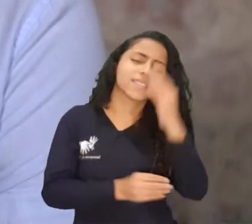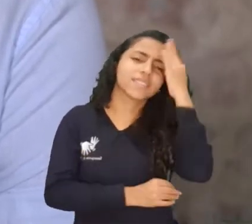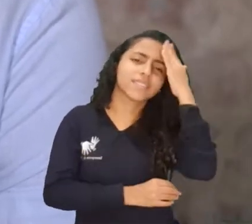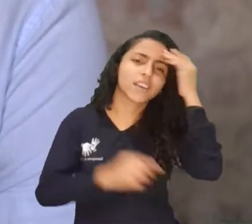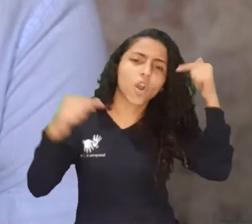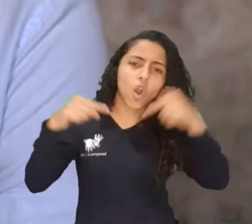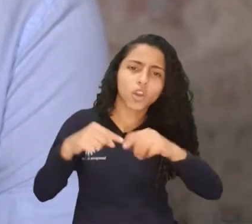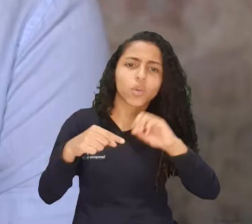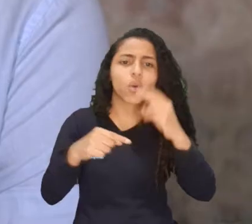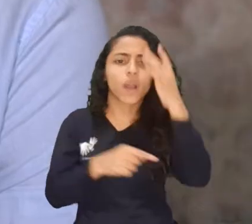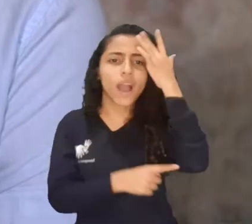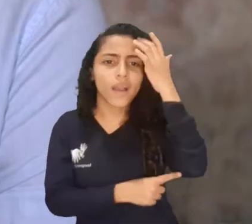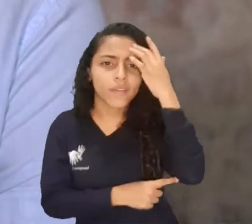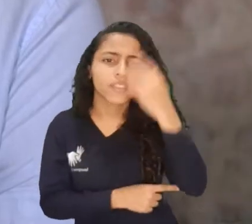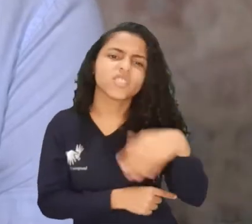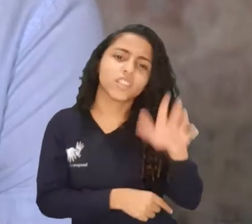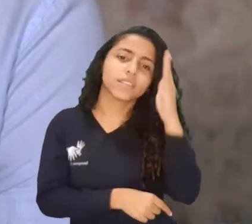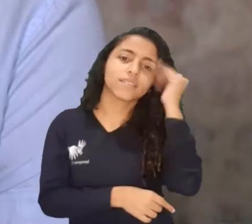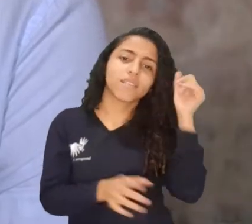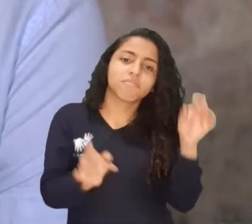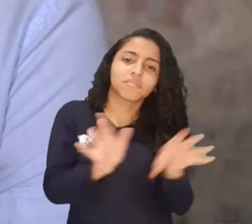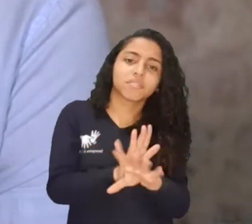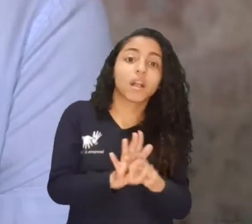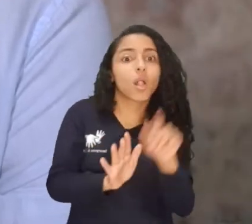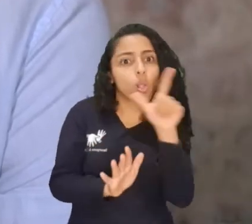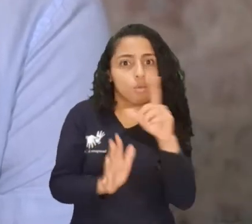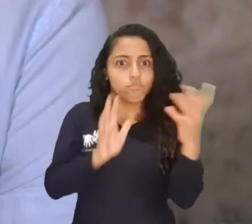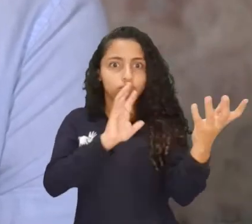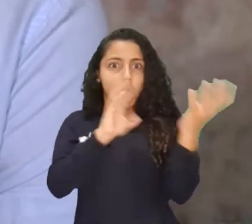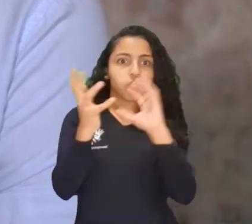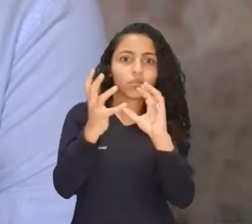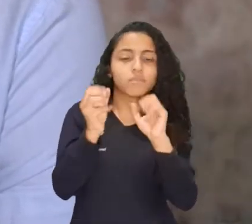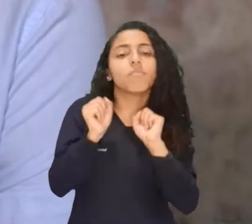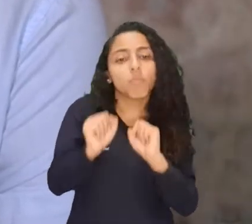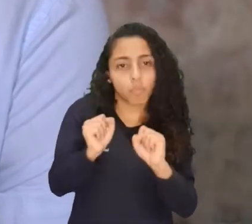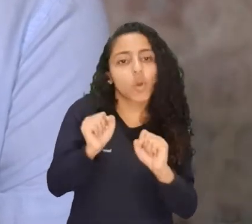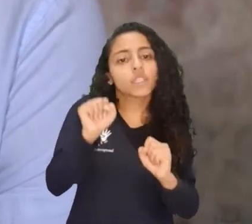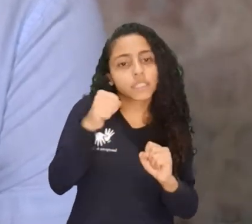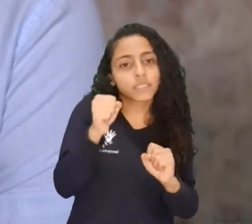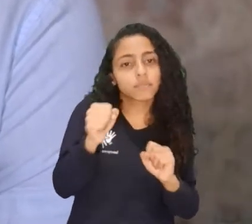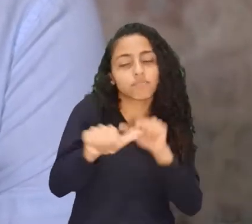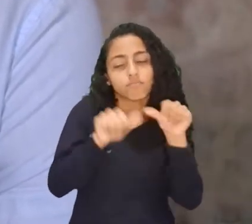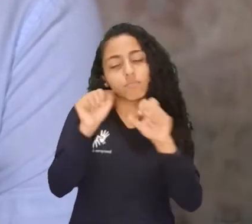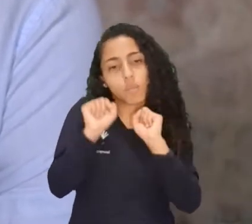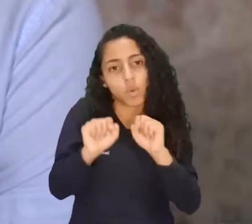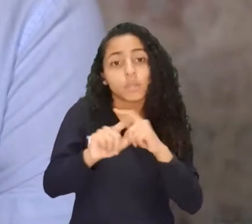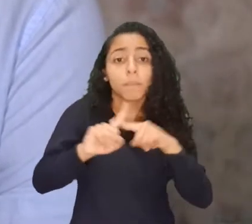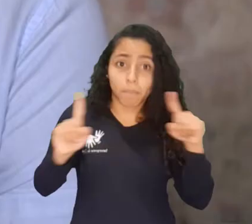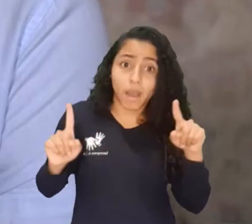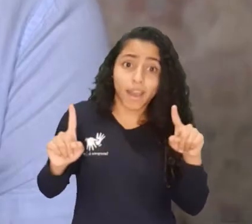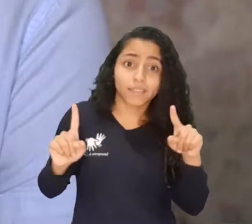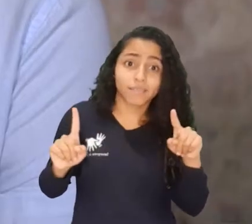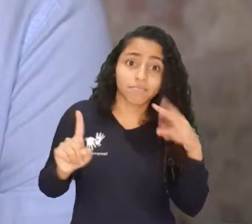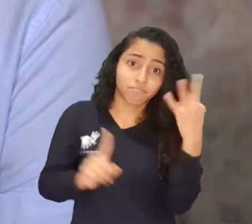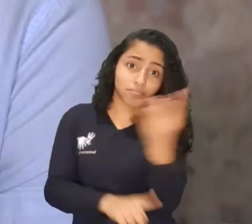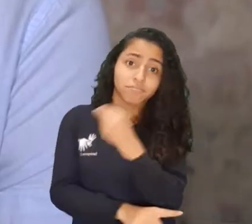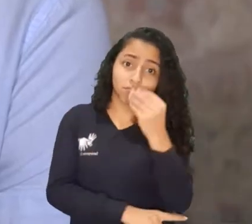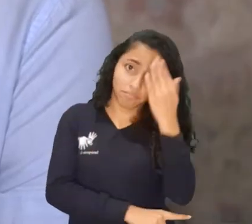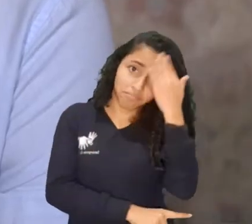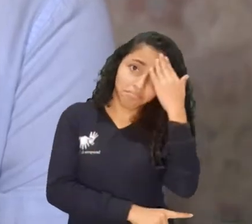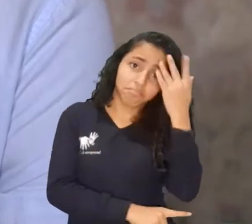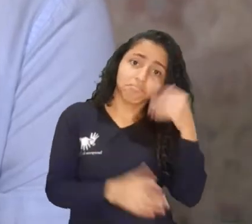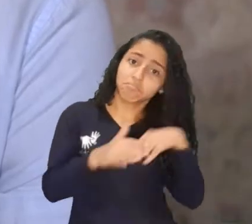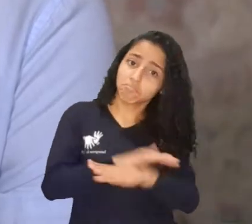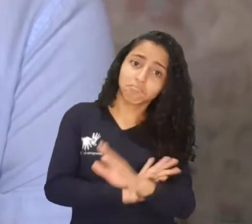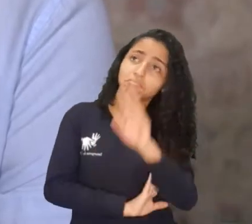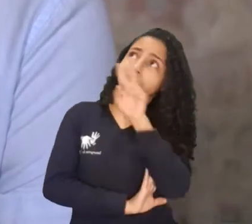amanhã. É claro que o tempo pode mudar rapidamente, é claro que as coisas podem variar, mas é uma boa estimativa que você tem. Basicamente,